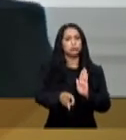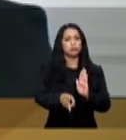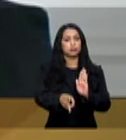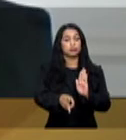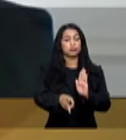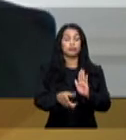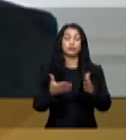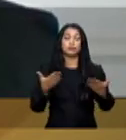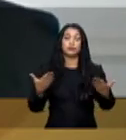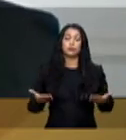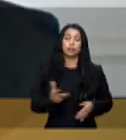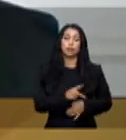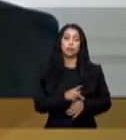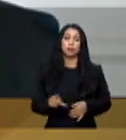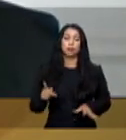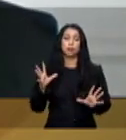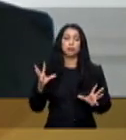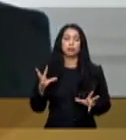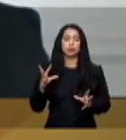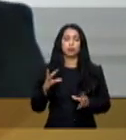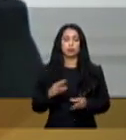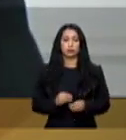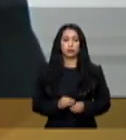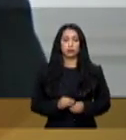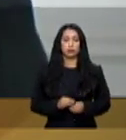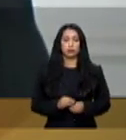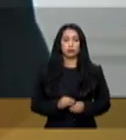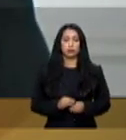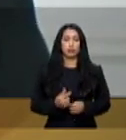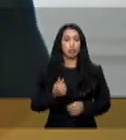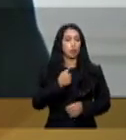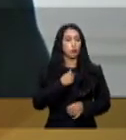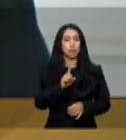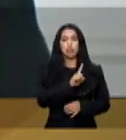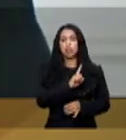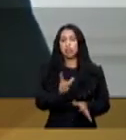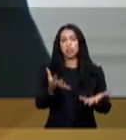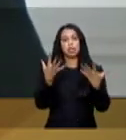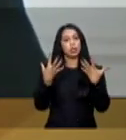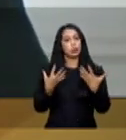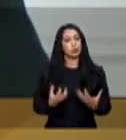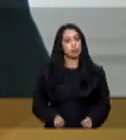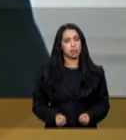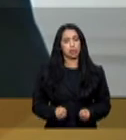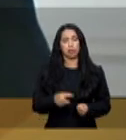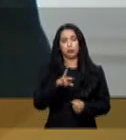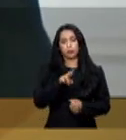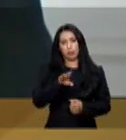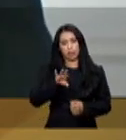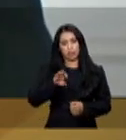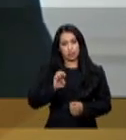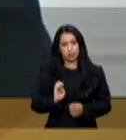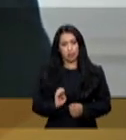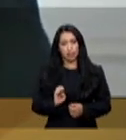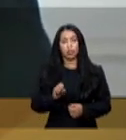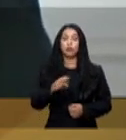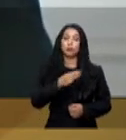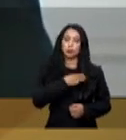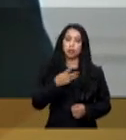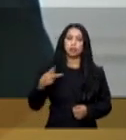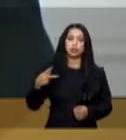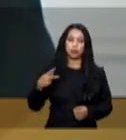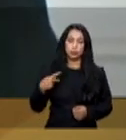presidente, em conclusão, eu nego provimento ao recurso extraordinário do Ministério